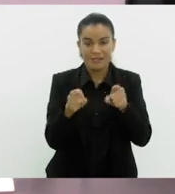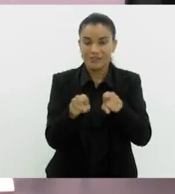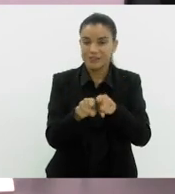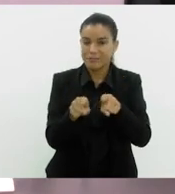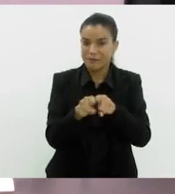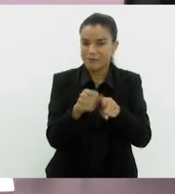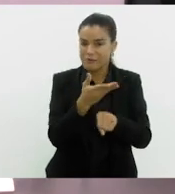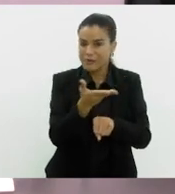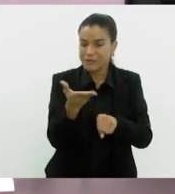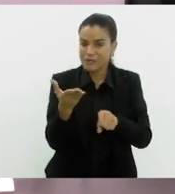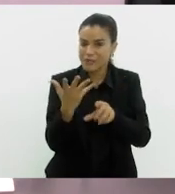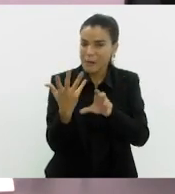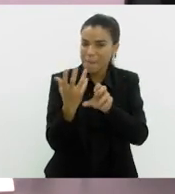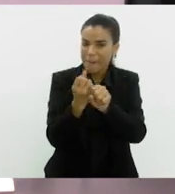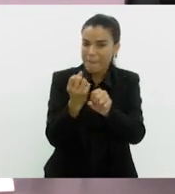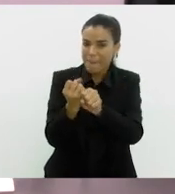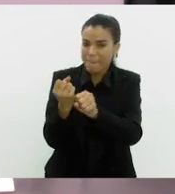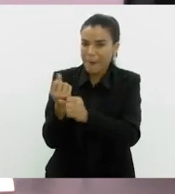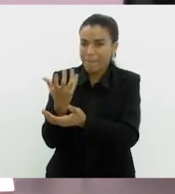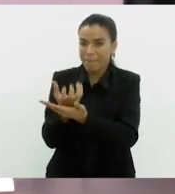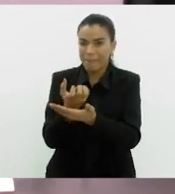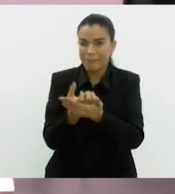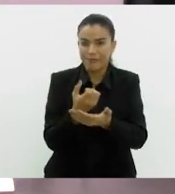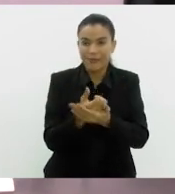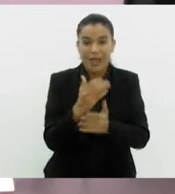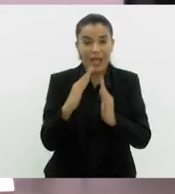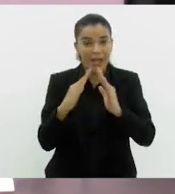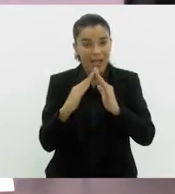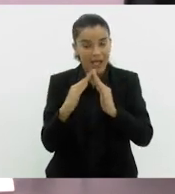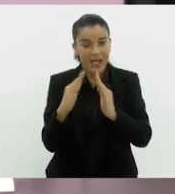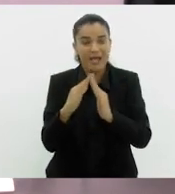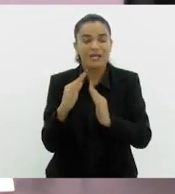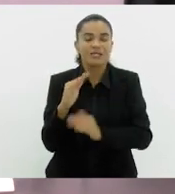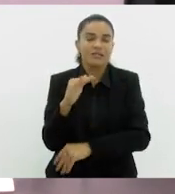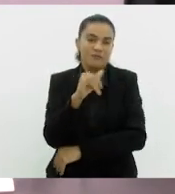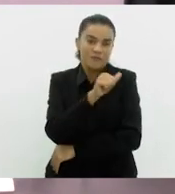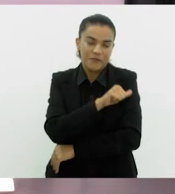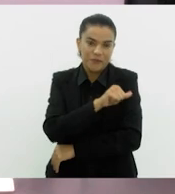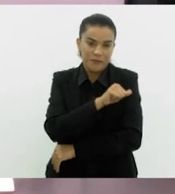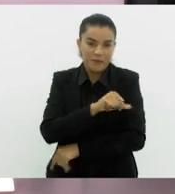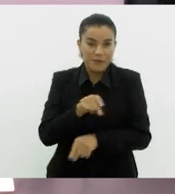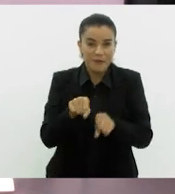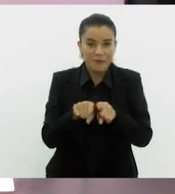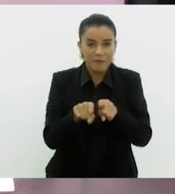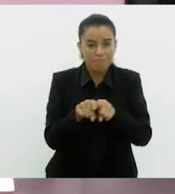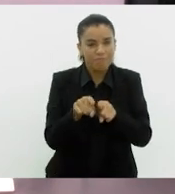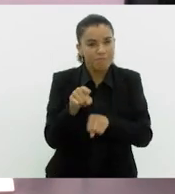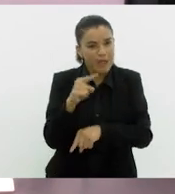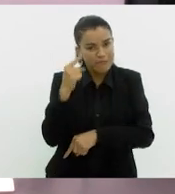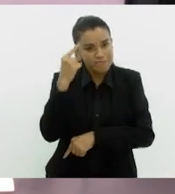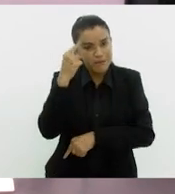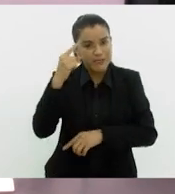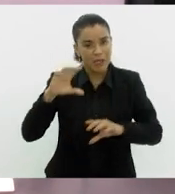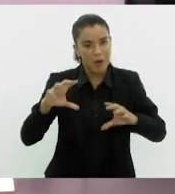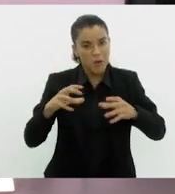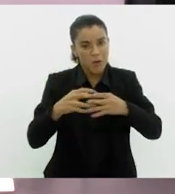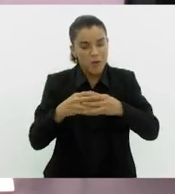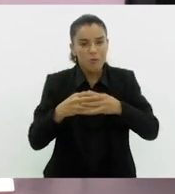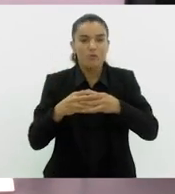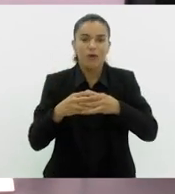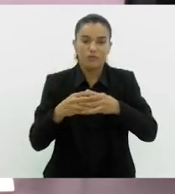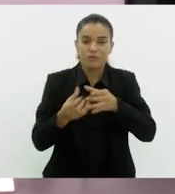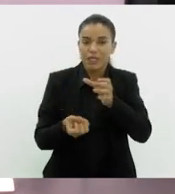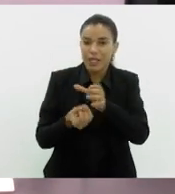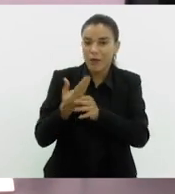trouxeram dados, e aí eu gostaria muito de receber a Casa Fluminense e todas as outras que estão aqui a essa mesa, para pensarmos juntas na condução